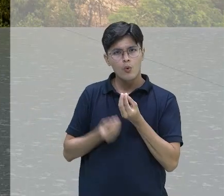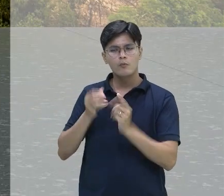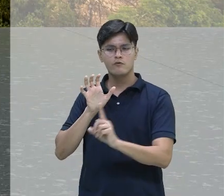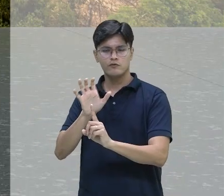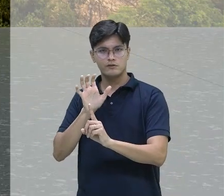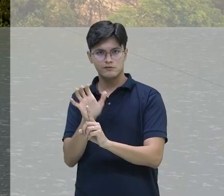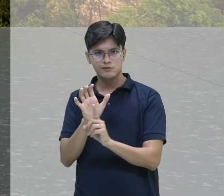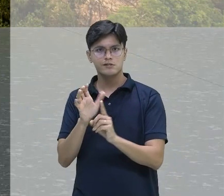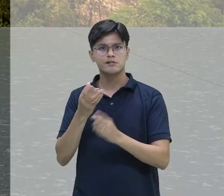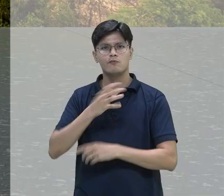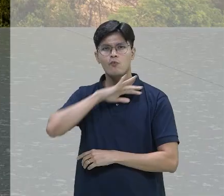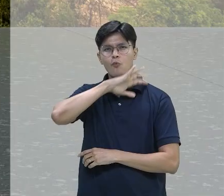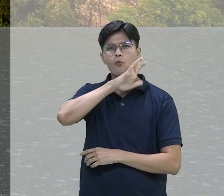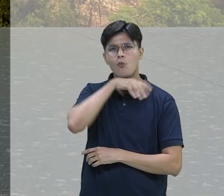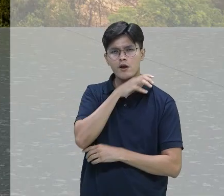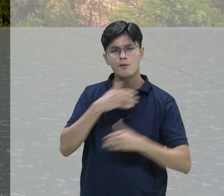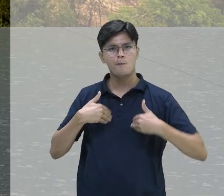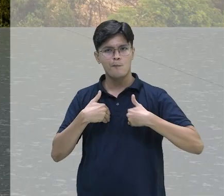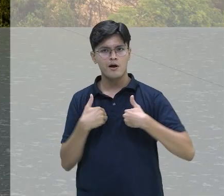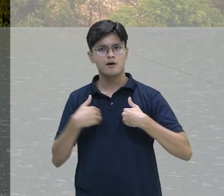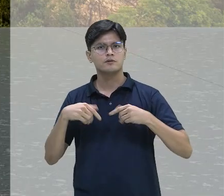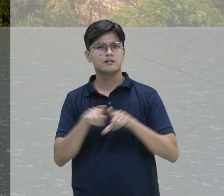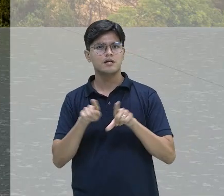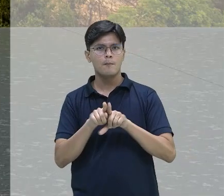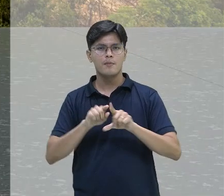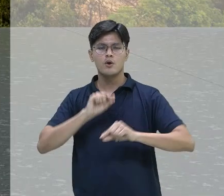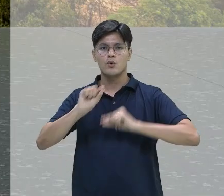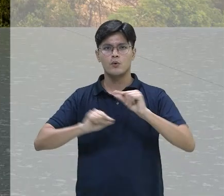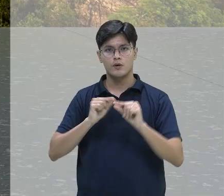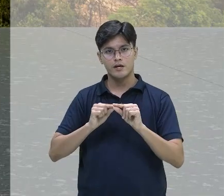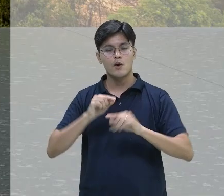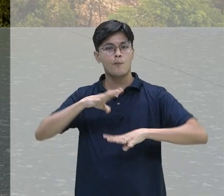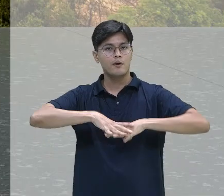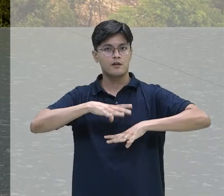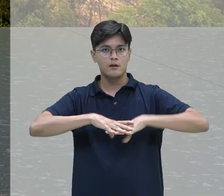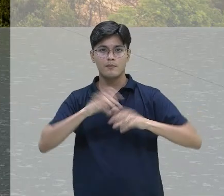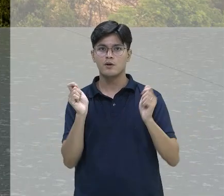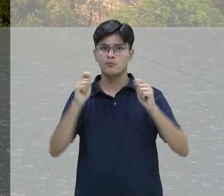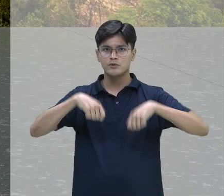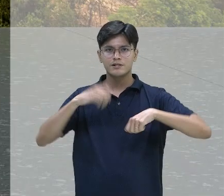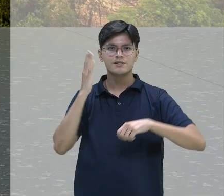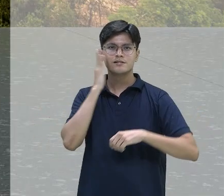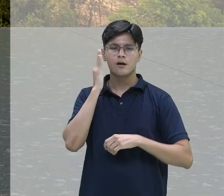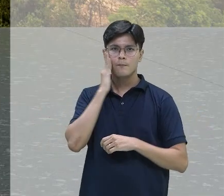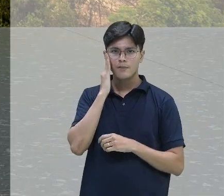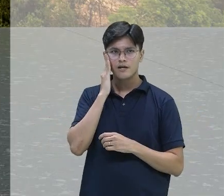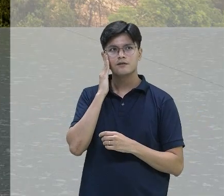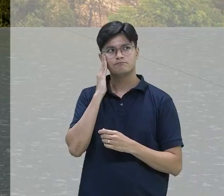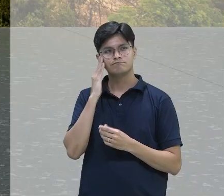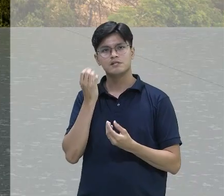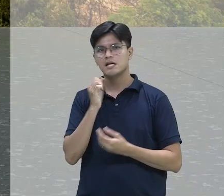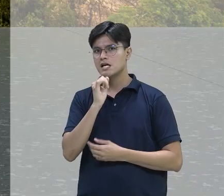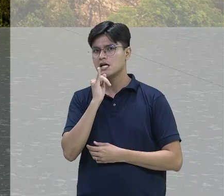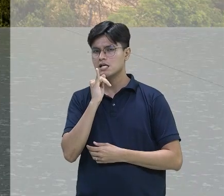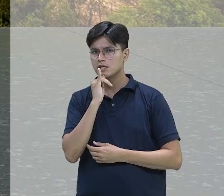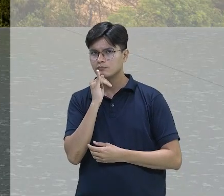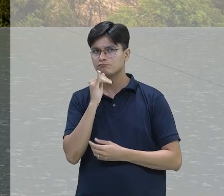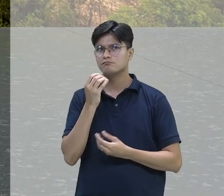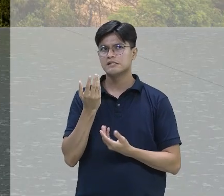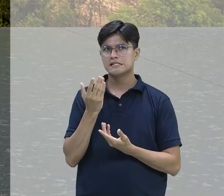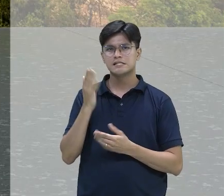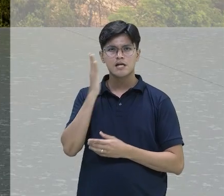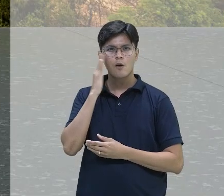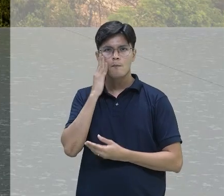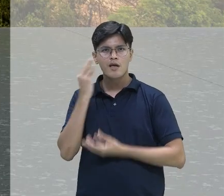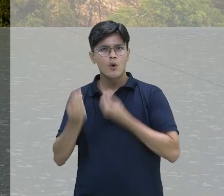ajuda a prever cenários, né? Como alguns tipos de ocupação se comportam e ver o tamanho do problema